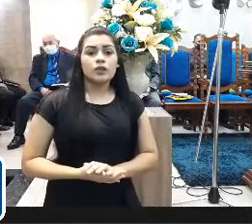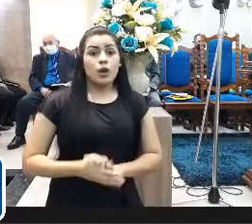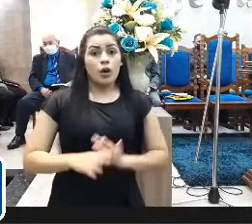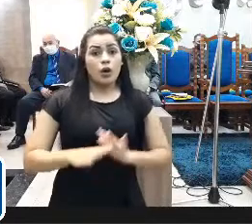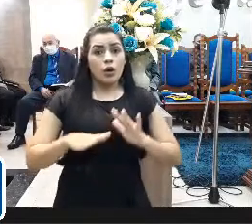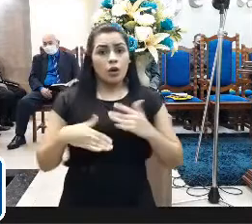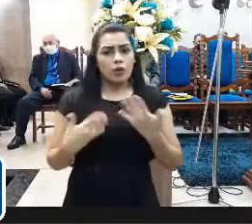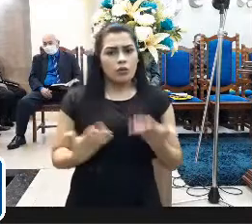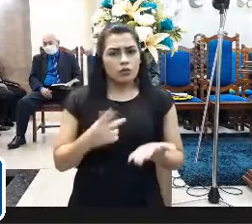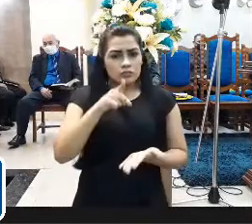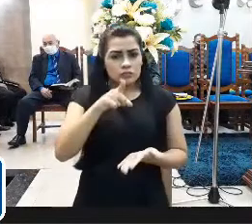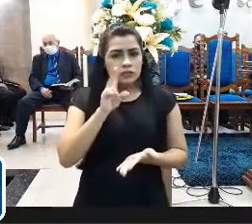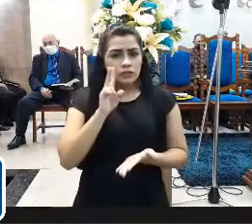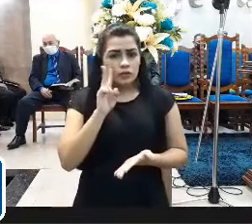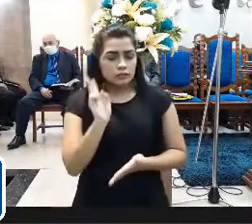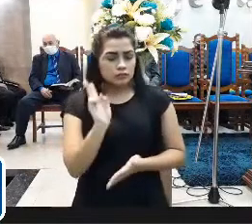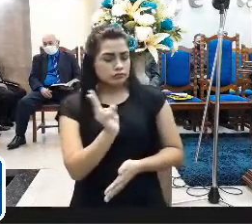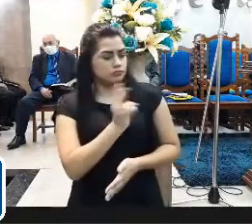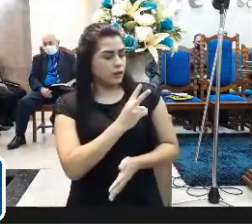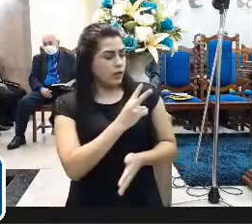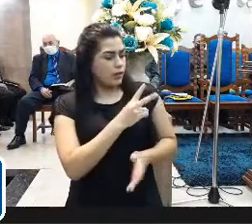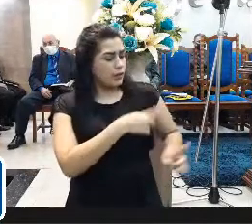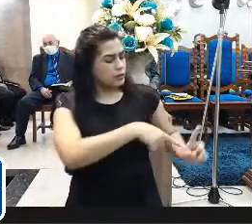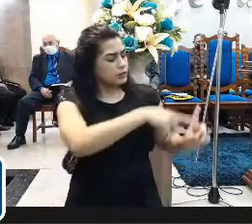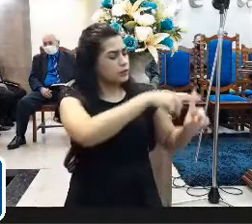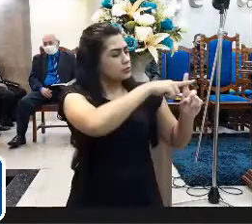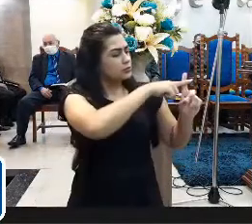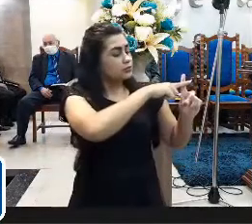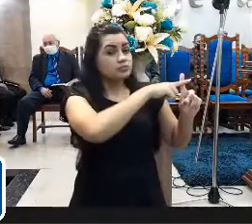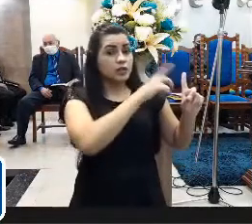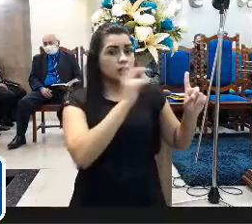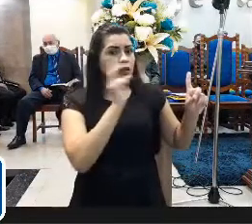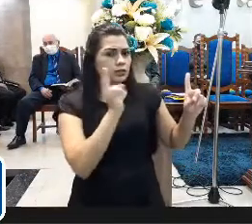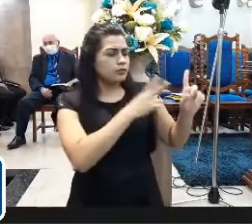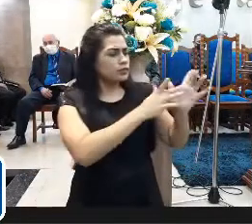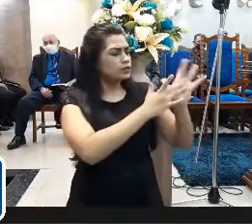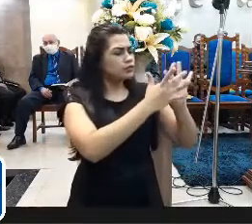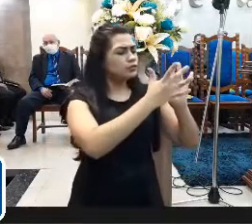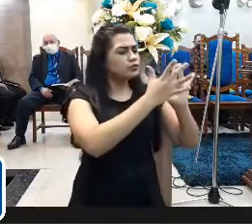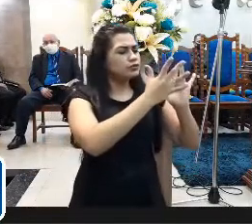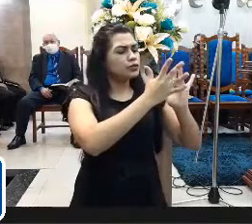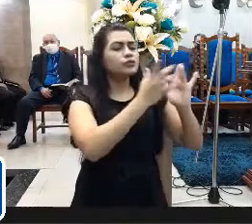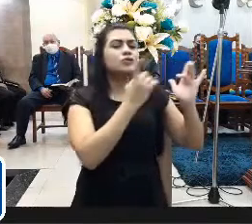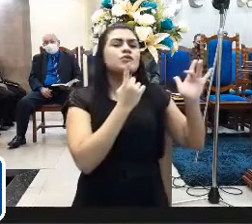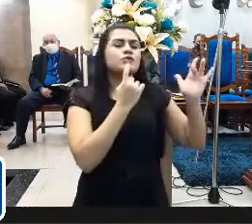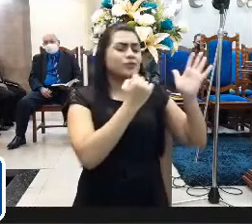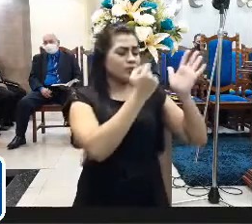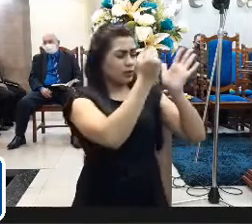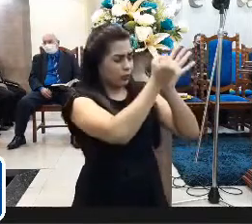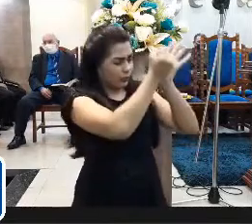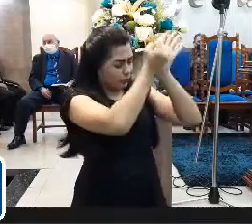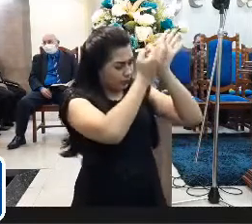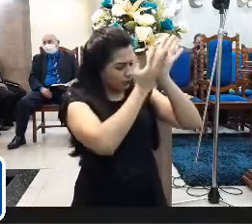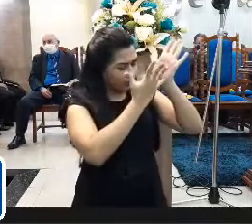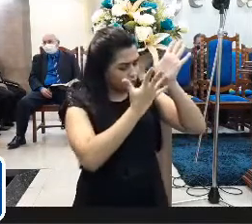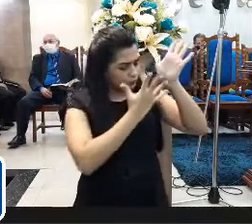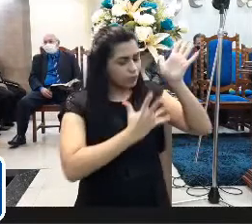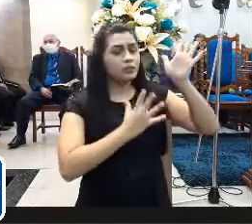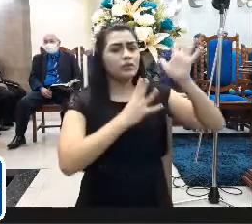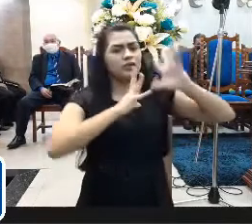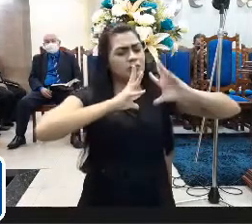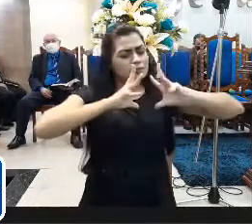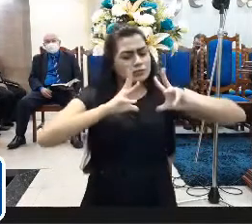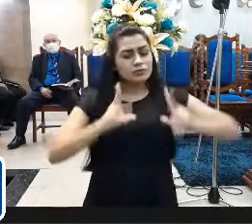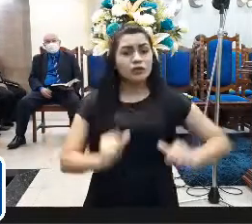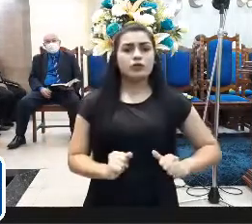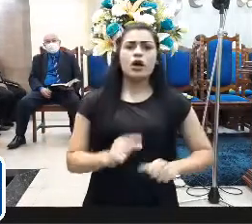cruz e veja Jesus de braços abertos, derramando o seu sangue para lhe purificar. Aleluia! Você